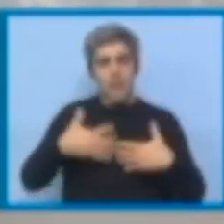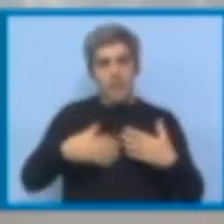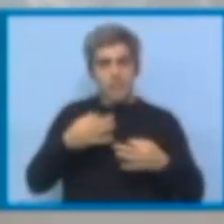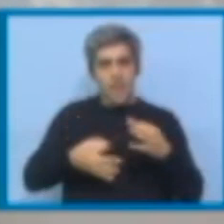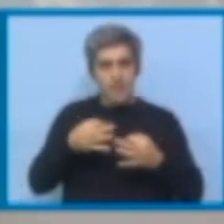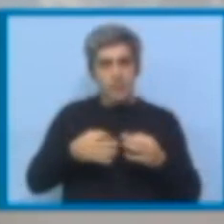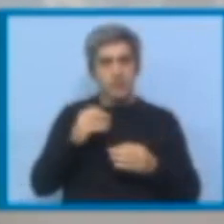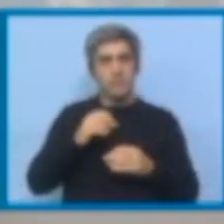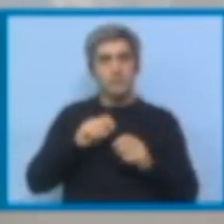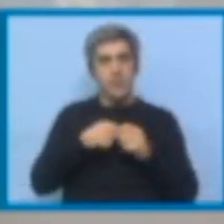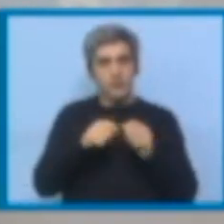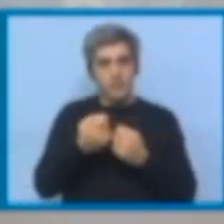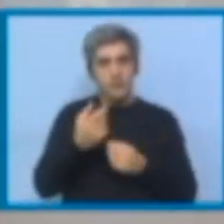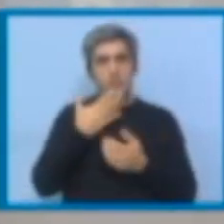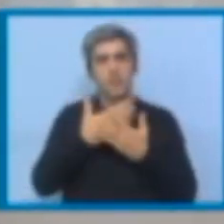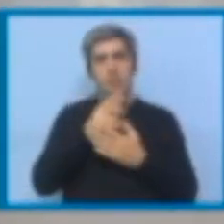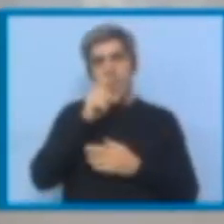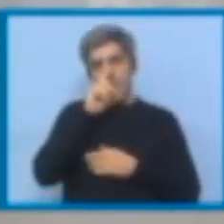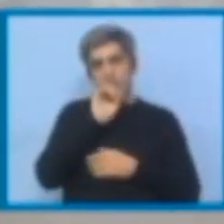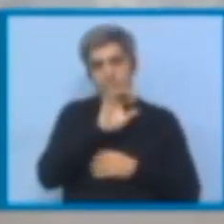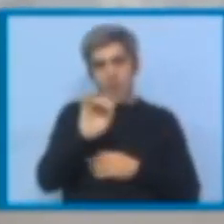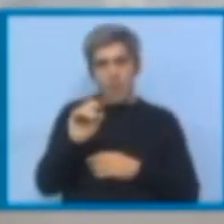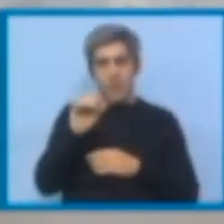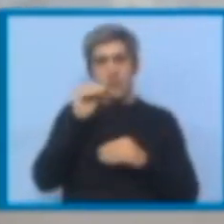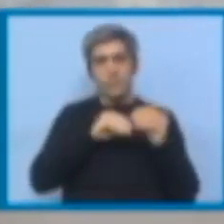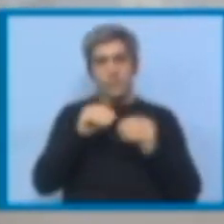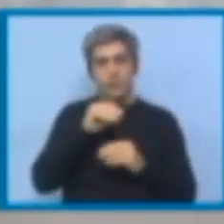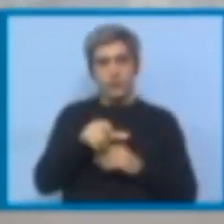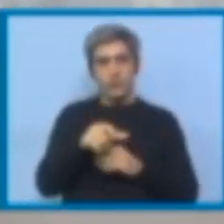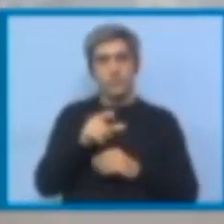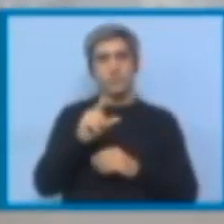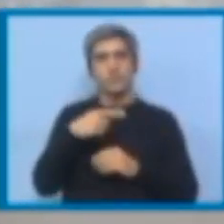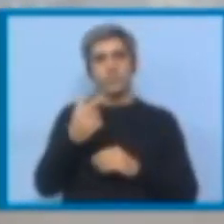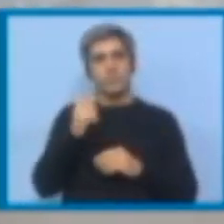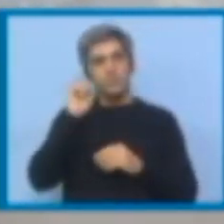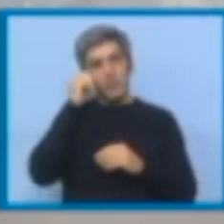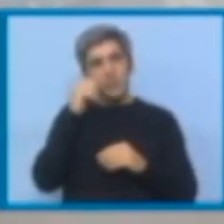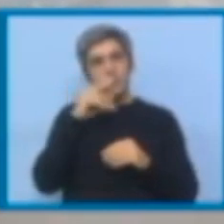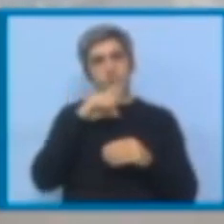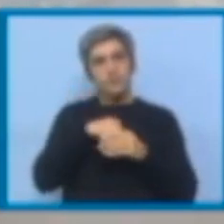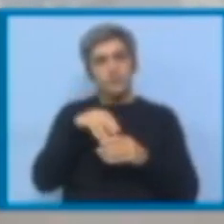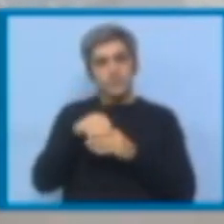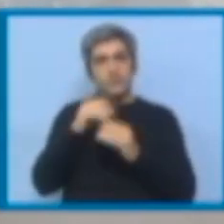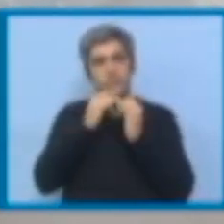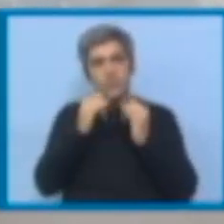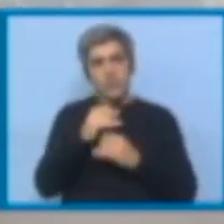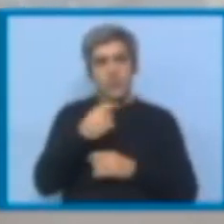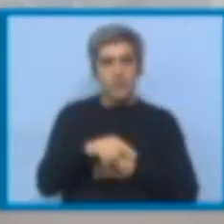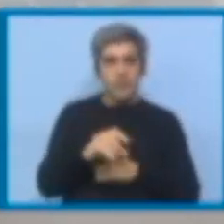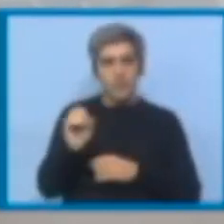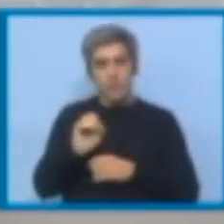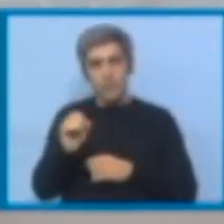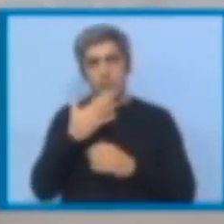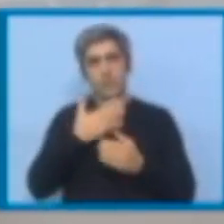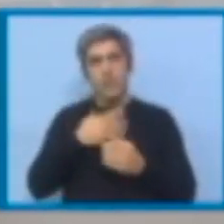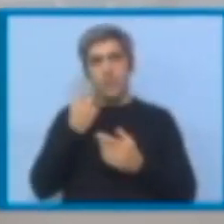para enganarem os eleitores para uma votação, e depois as interferências internacionais que existiram ou não existiram,